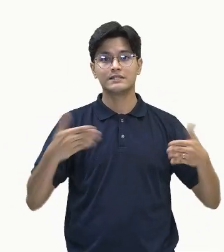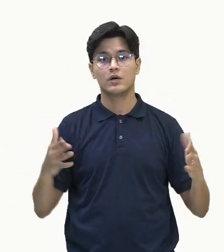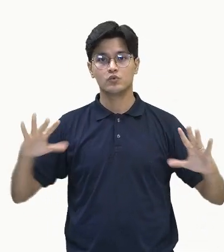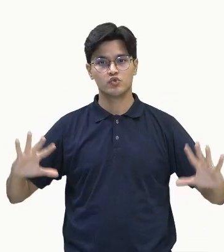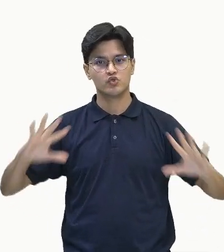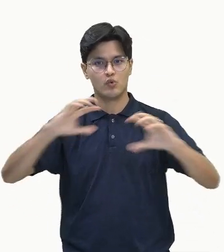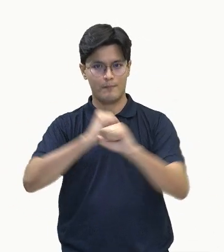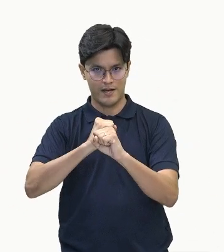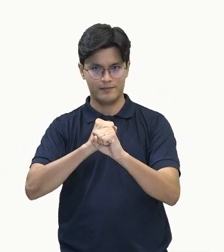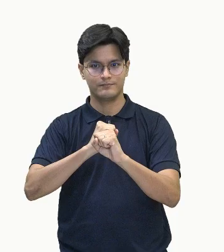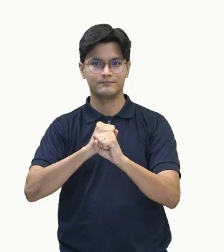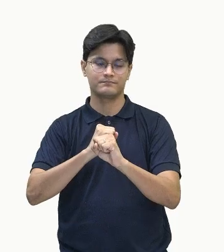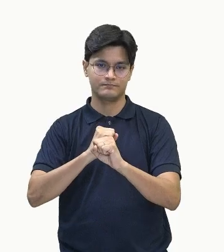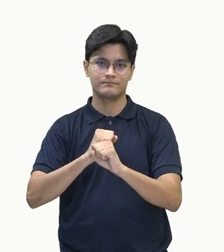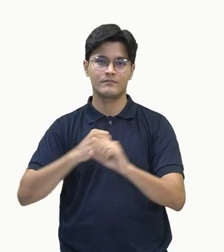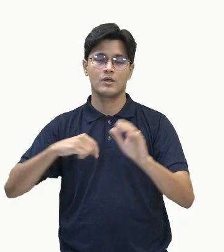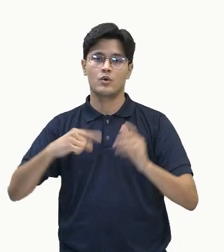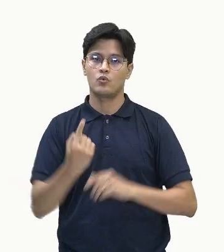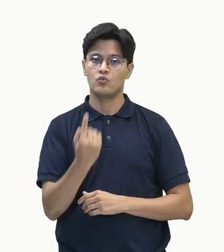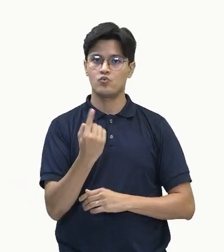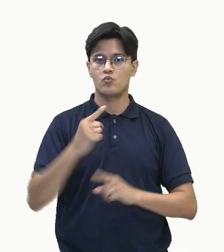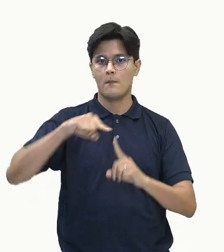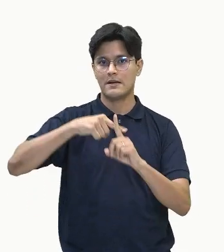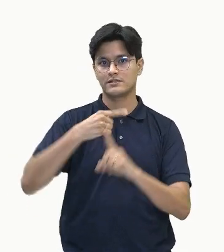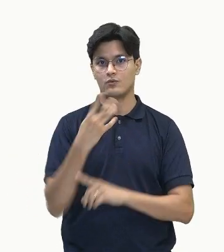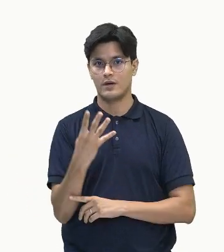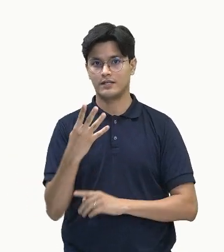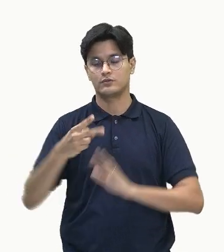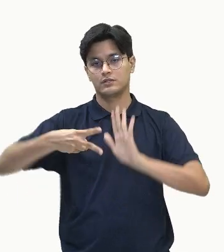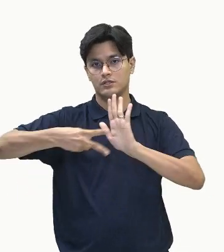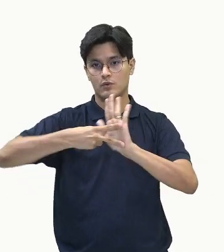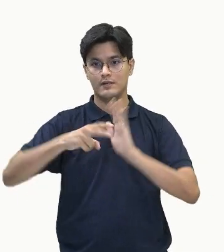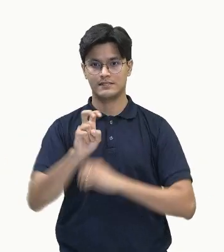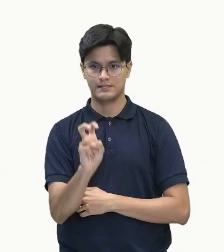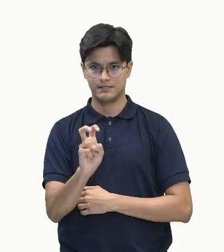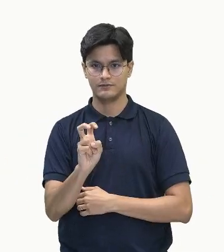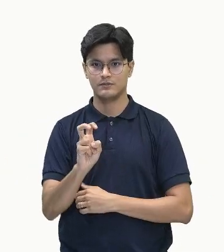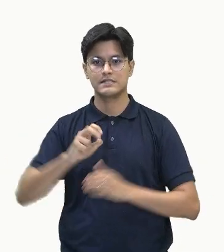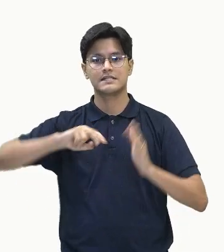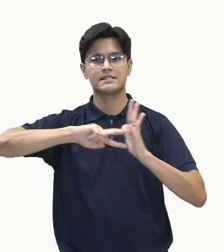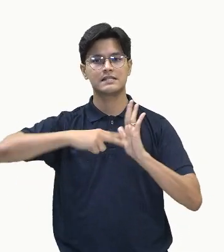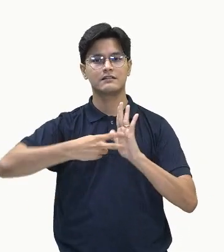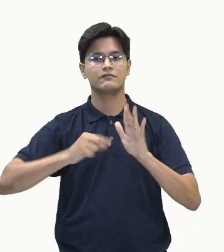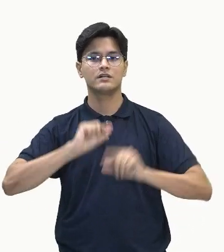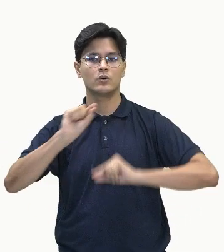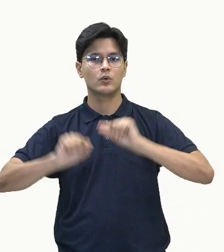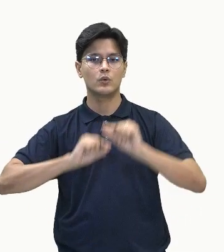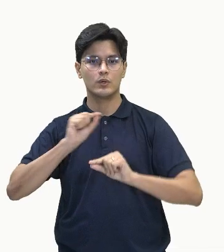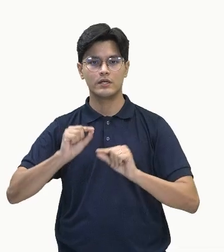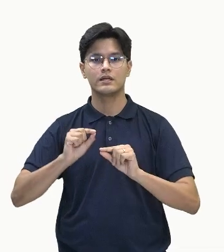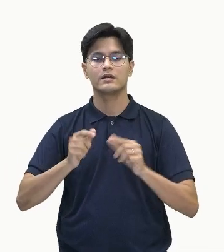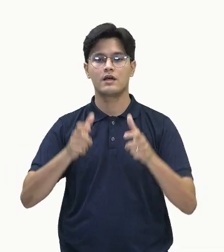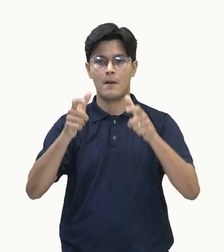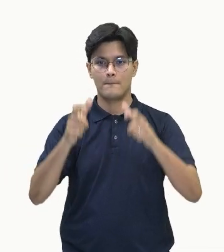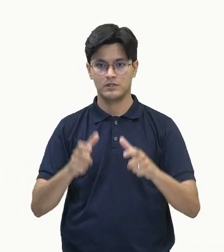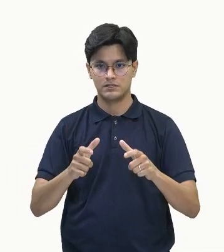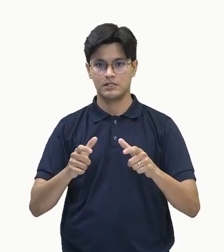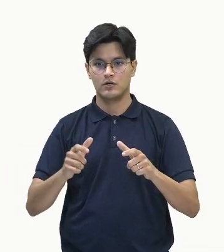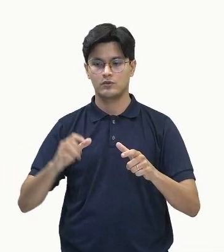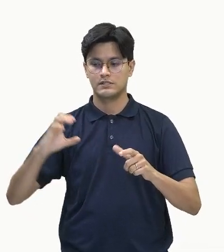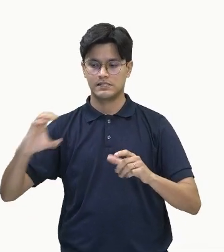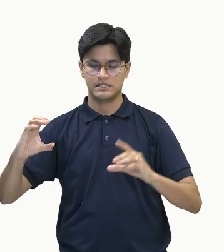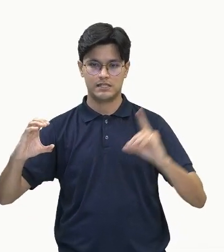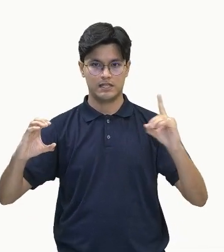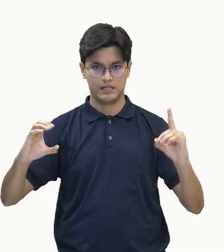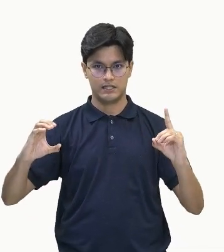1 mais 4 vale 5, então quer dizer que essa posição de C até D